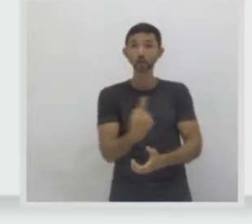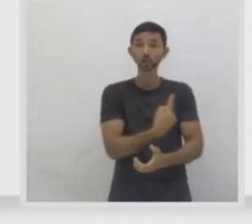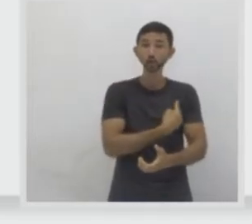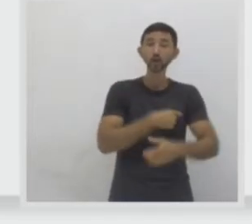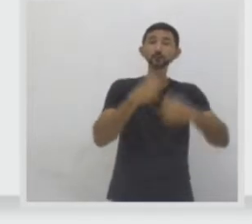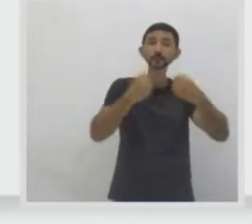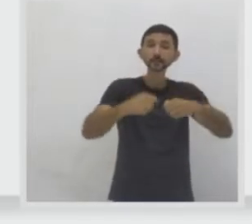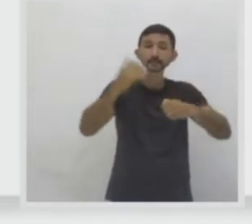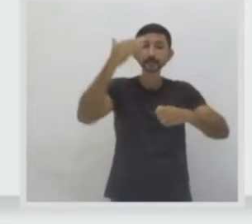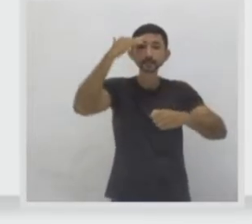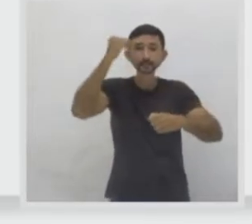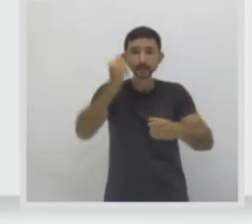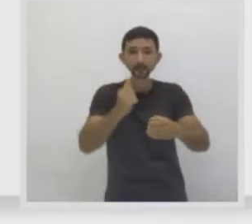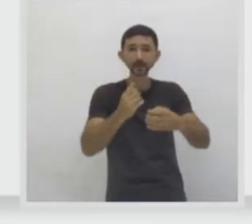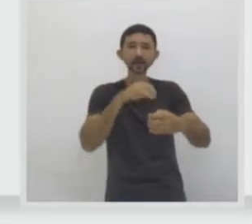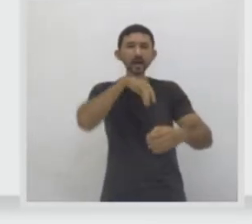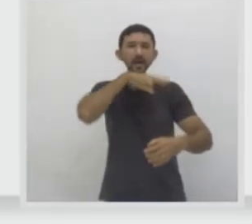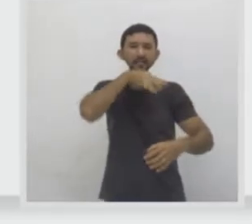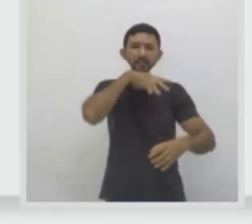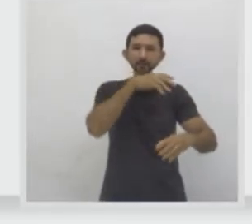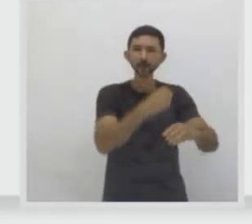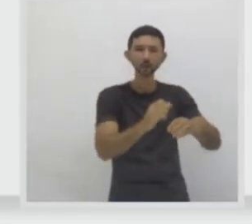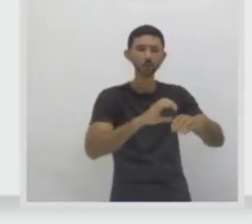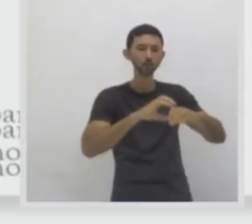animais não transmitem o coronavírus.